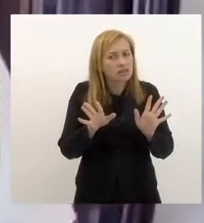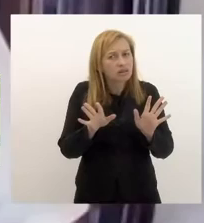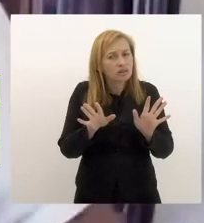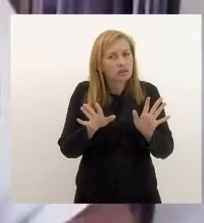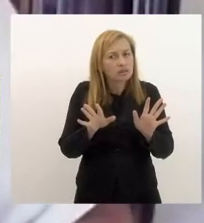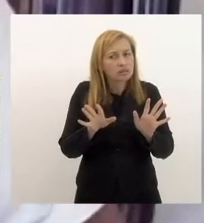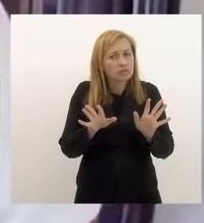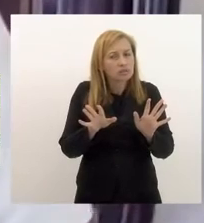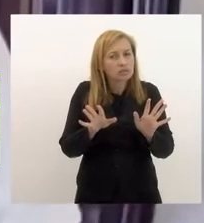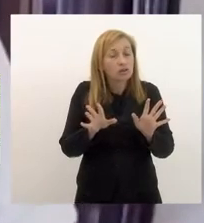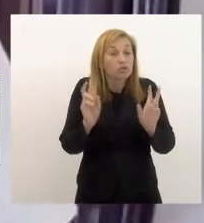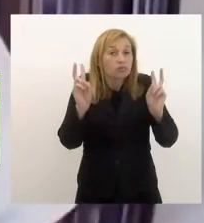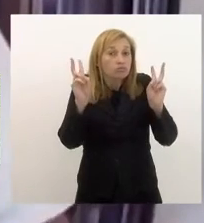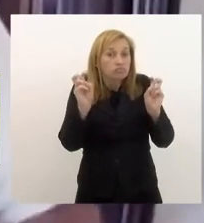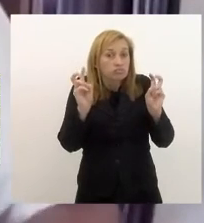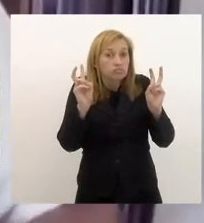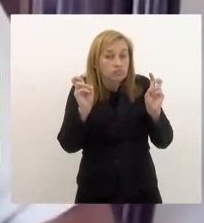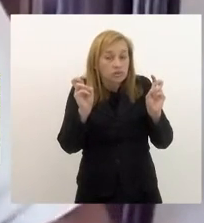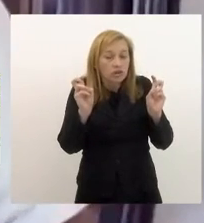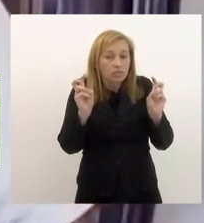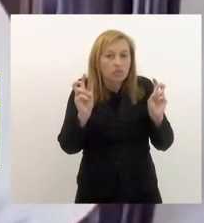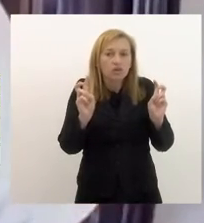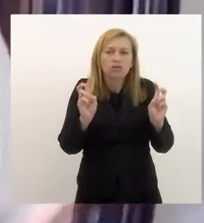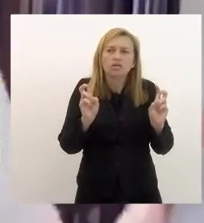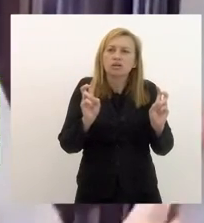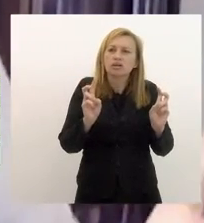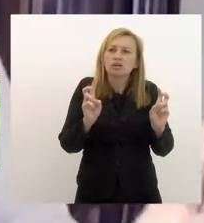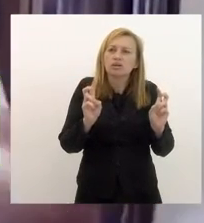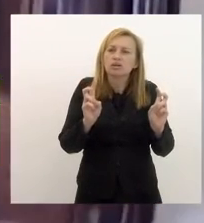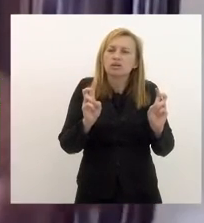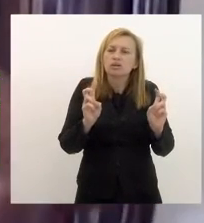um tema que